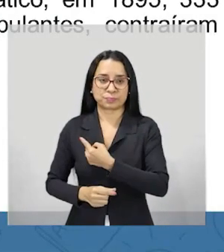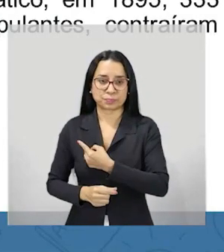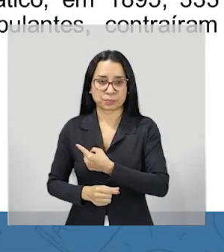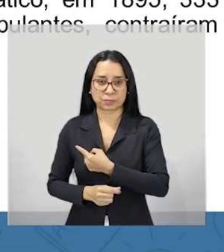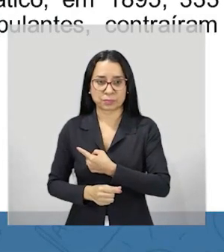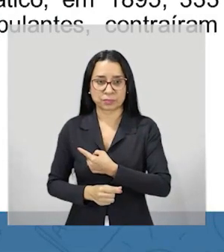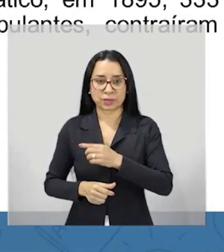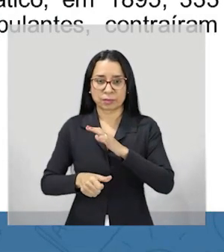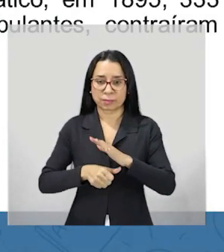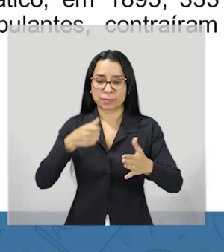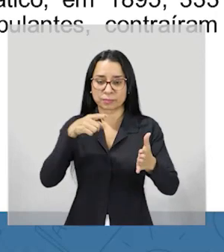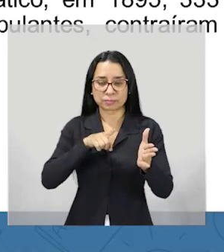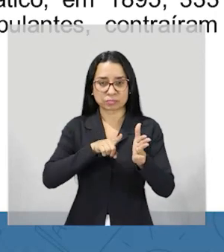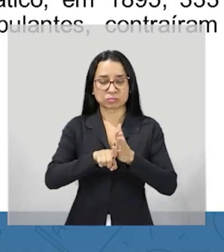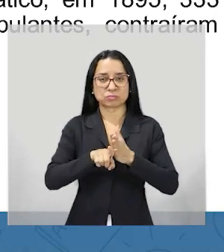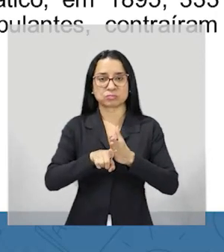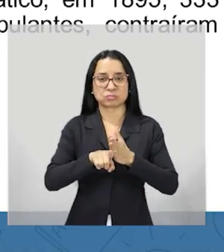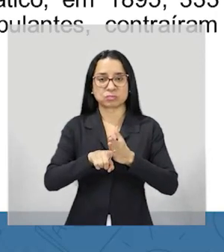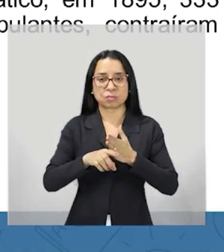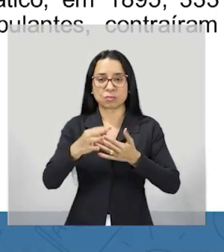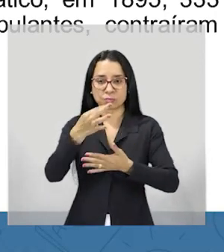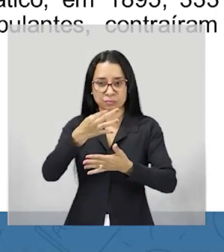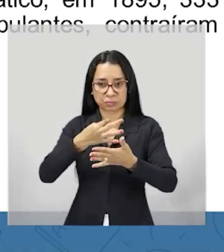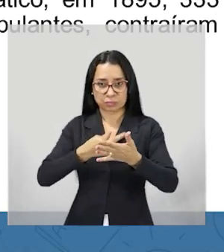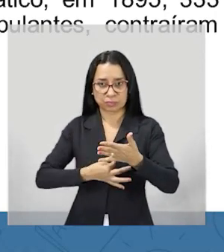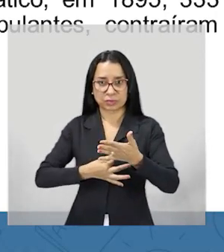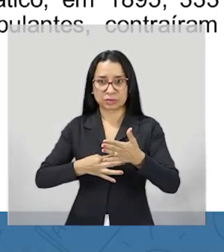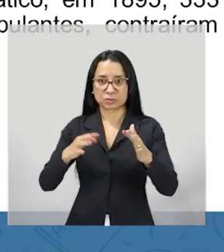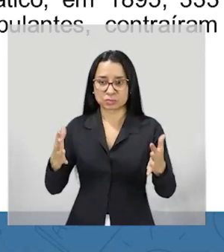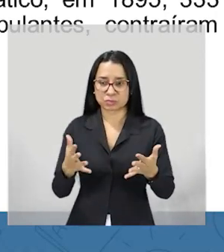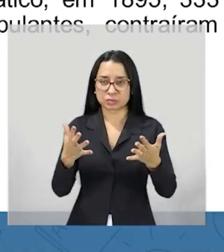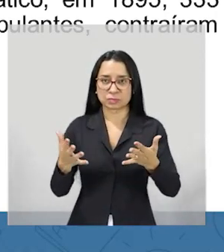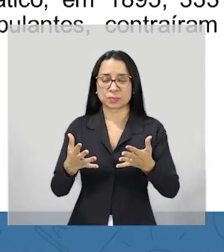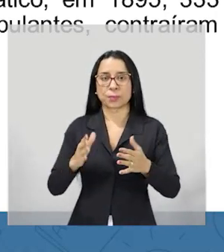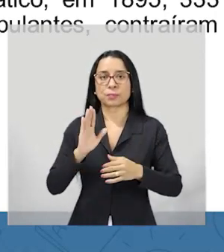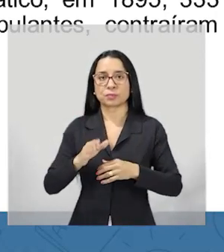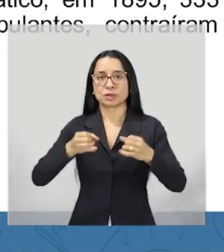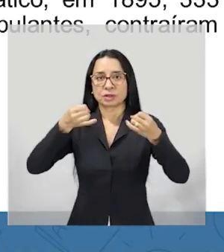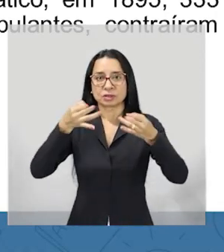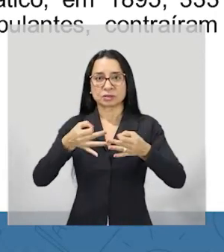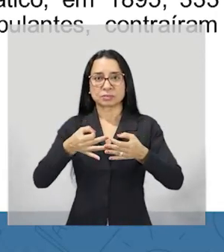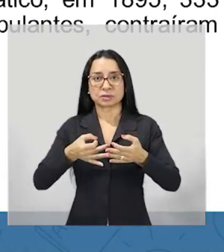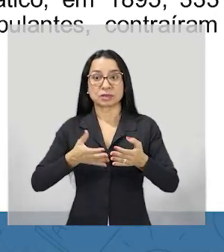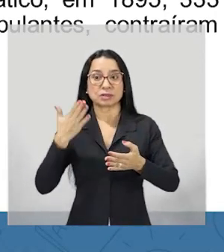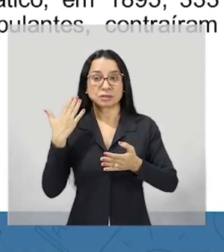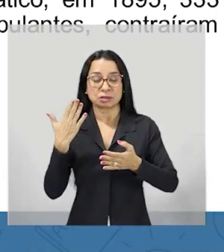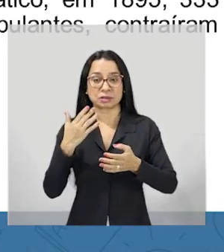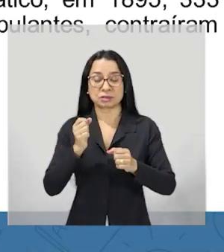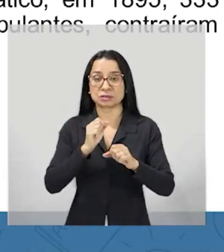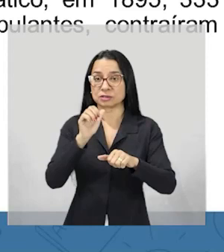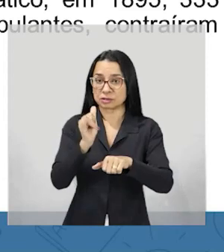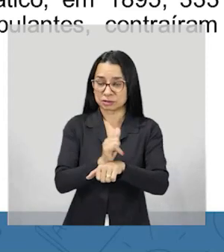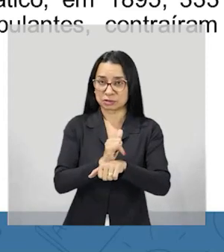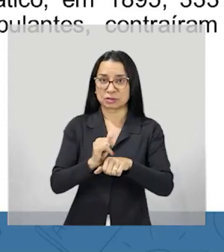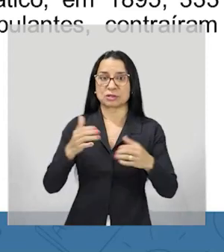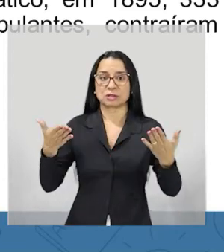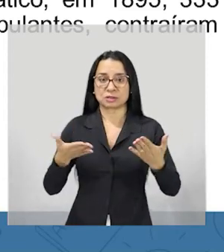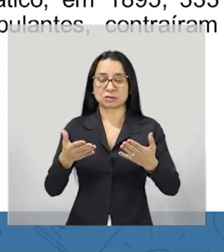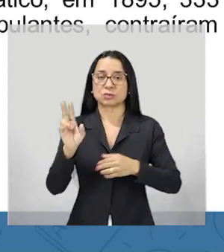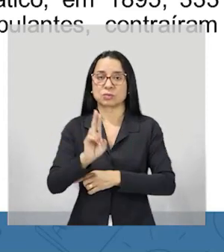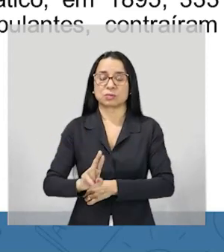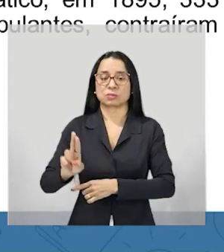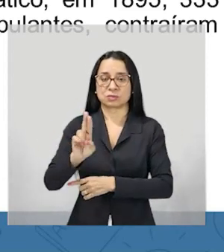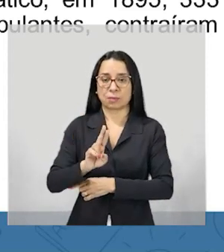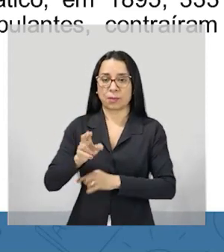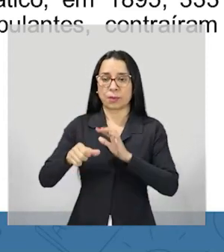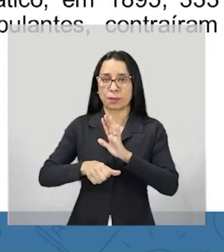Primeira questão, tá? Texto motivador, eu já te expliquei durante as outras aulas a estratégia que a gente está tomando de